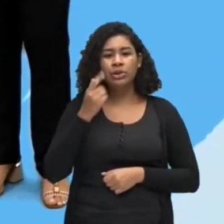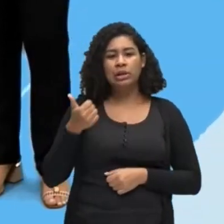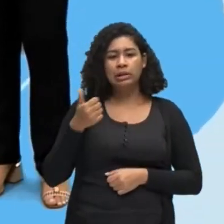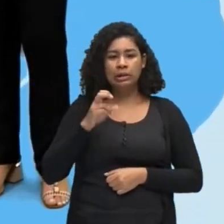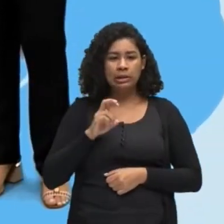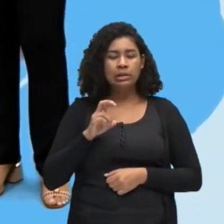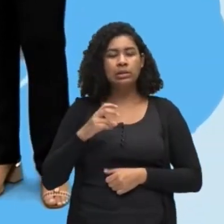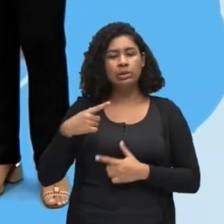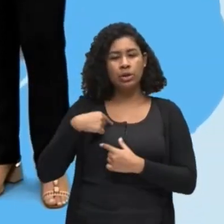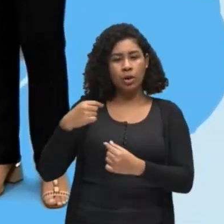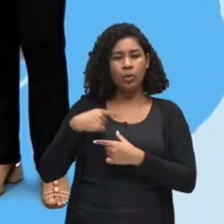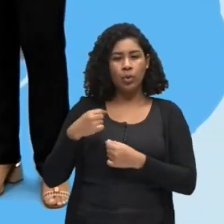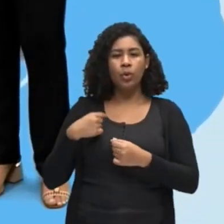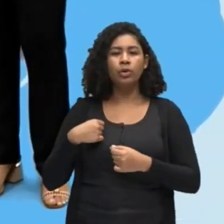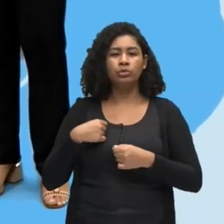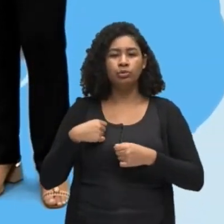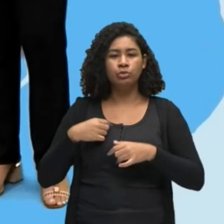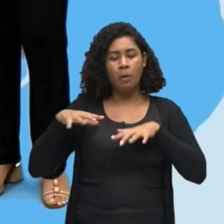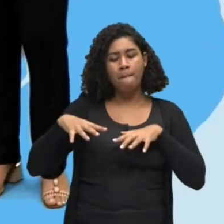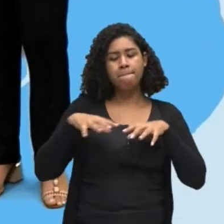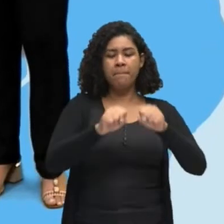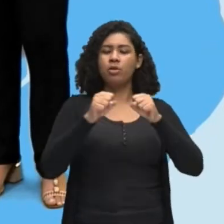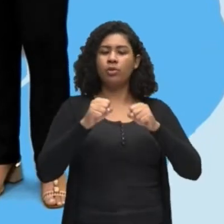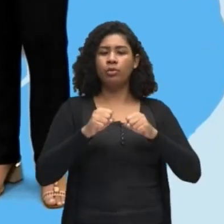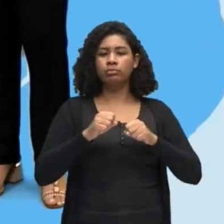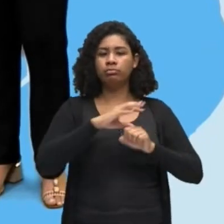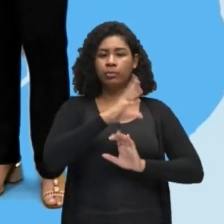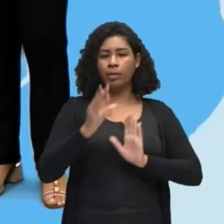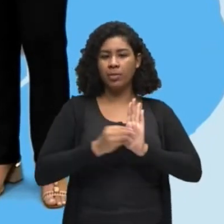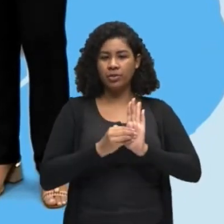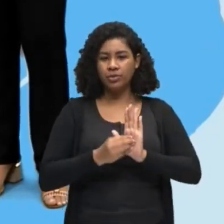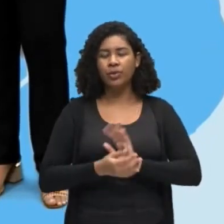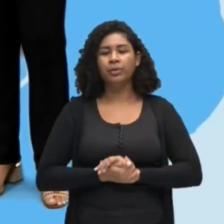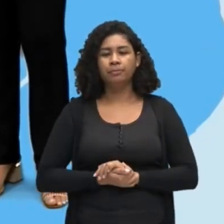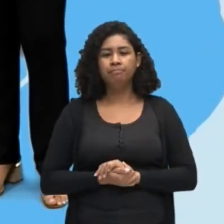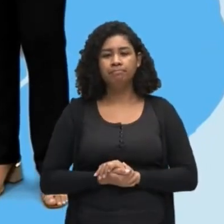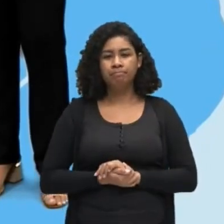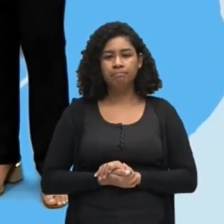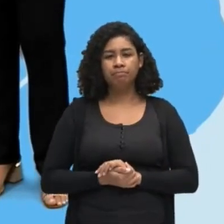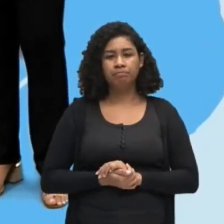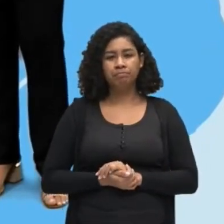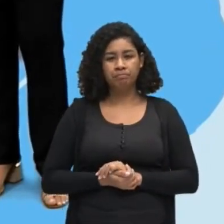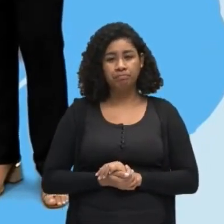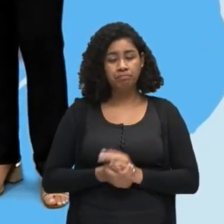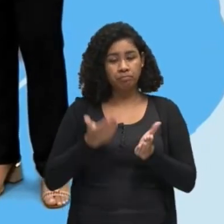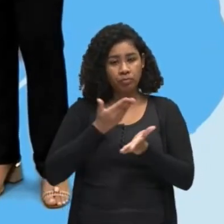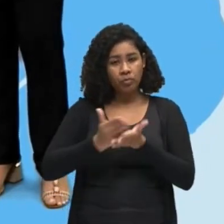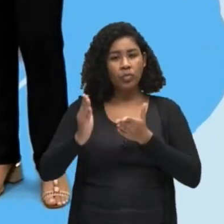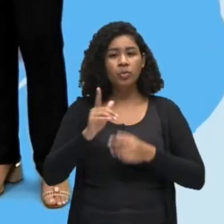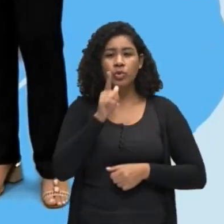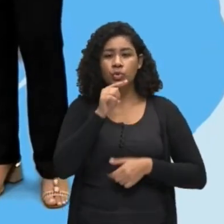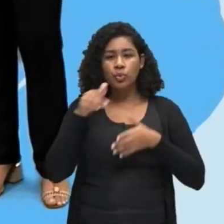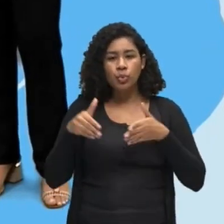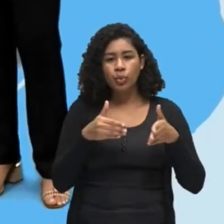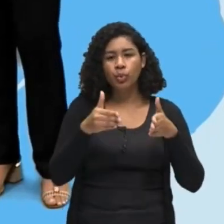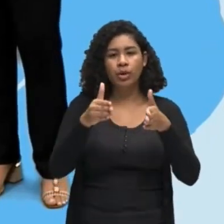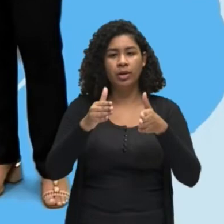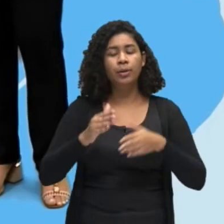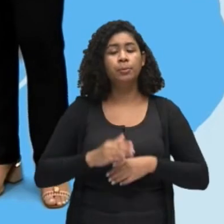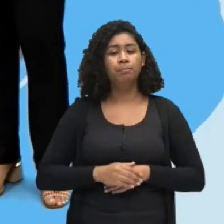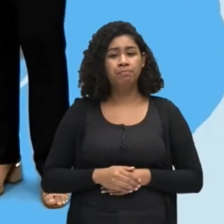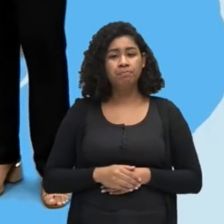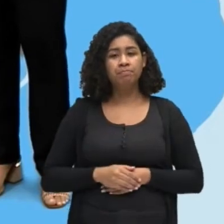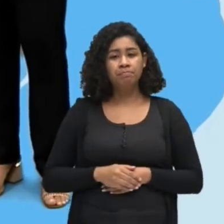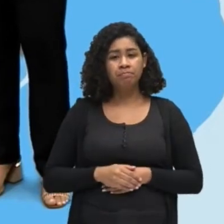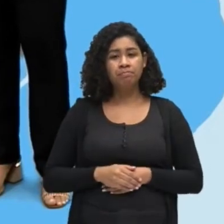agosto, tomou posse da Amazônia. E a partir da margem esquerda do rio Aguarico, atual Rio do Ouro, para leste,